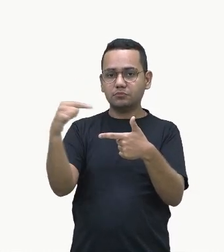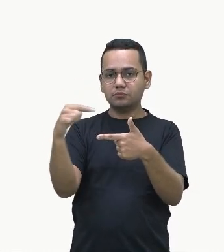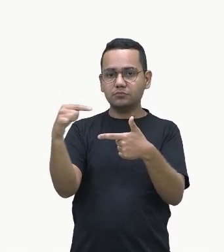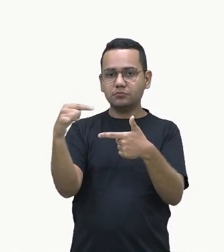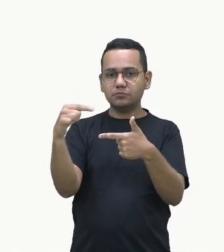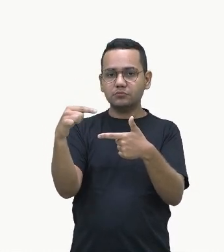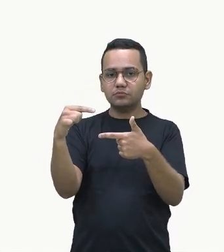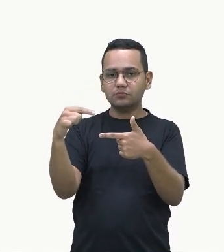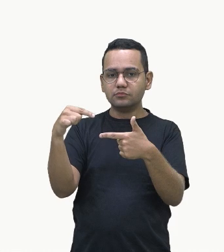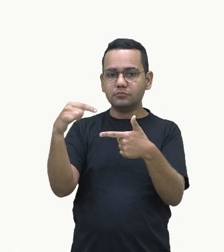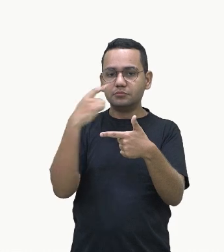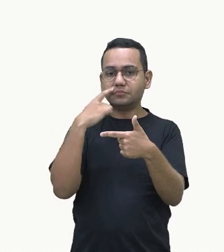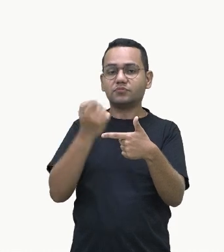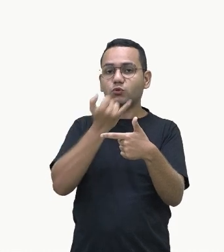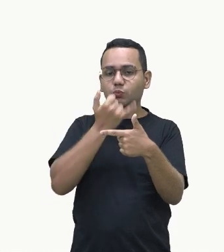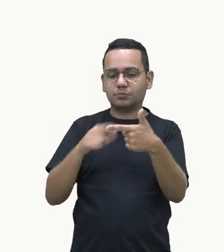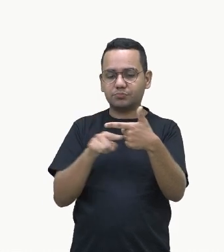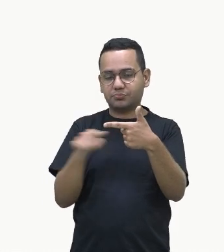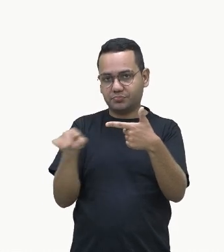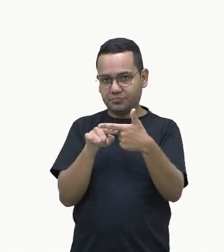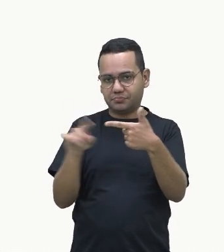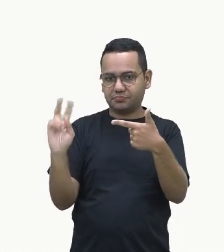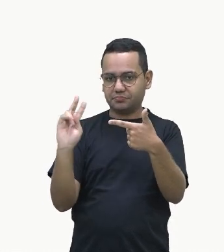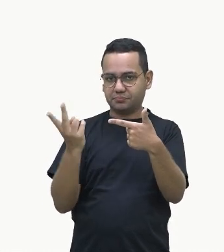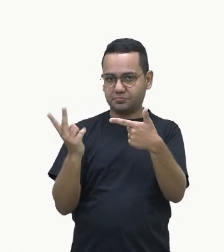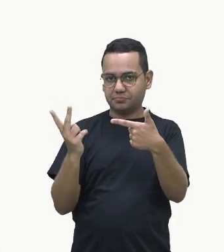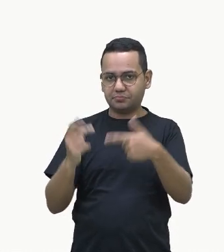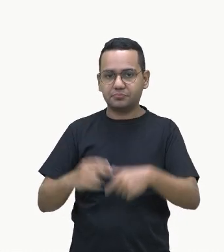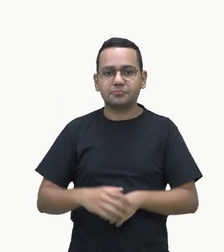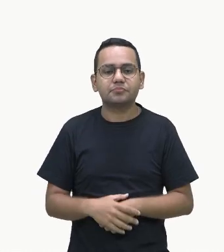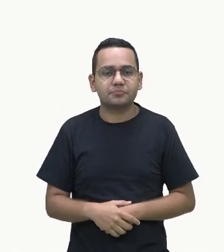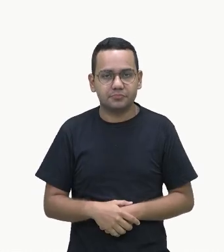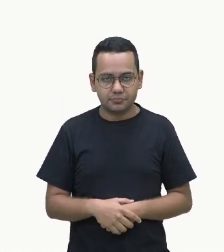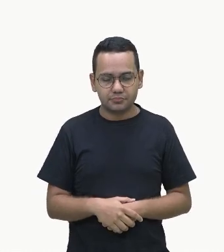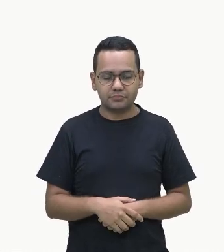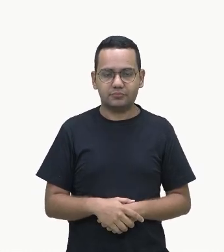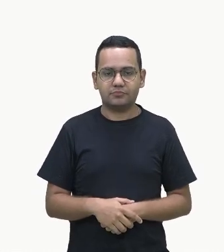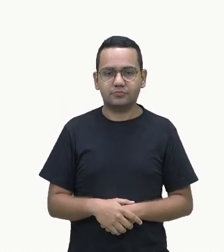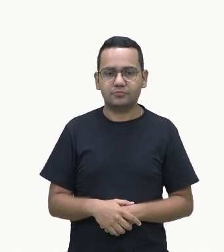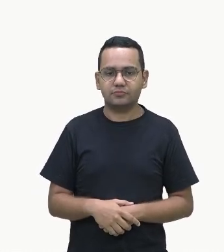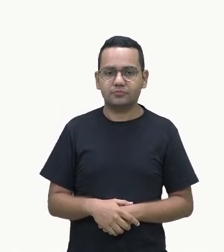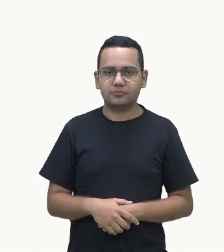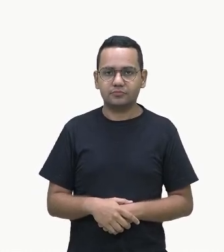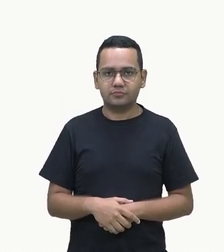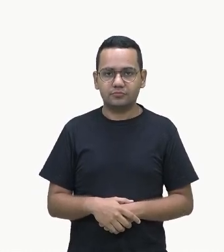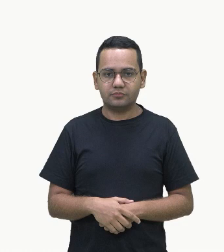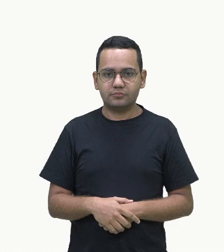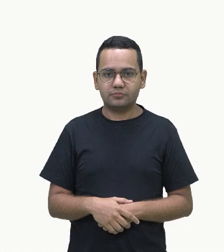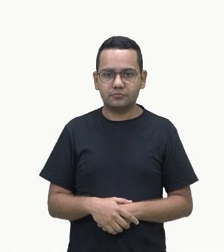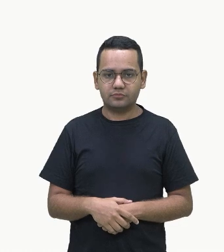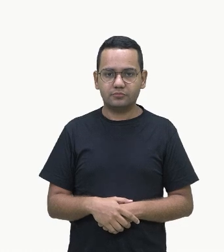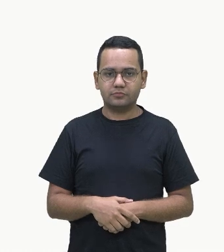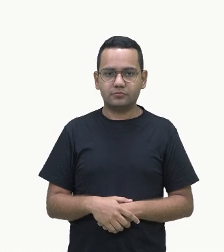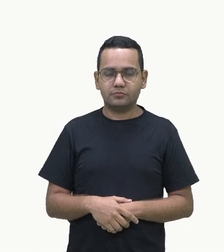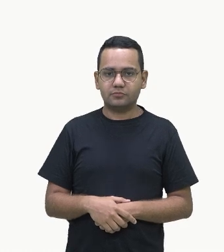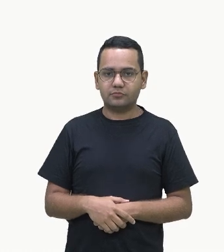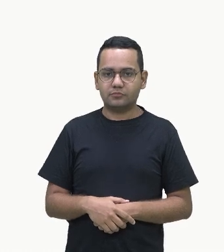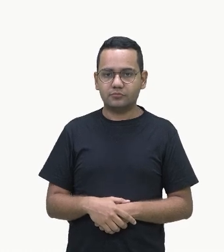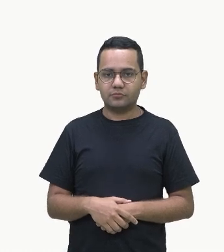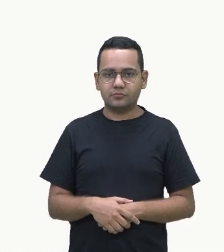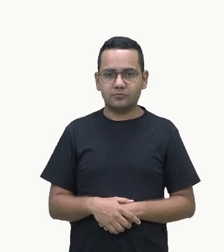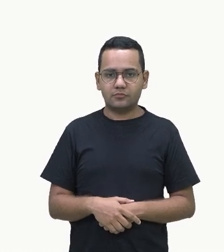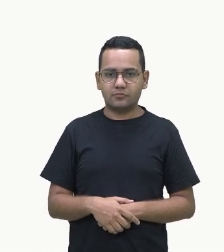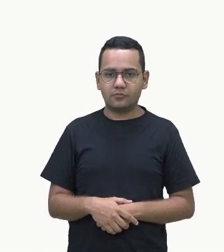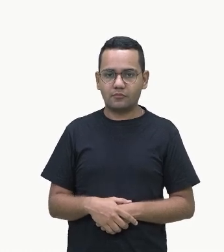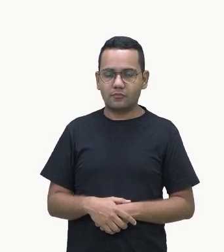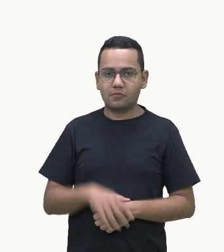o maior lado no nosso triângulo retângulo. Tudo bem? E os outros dois lados são chamados